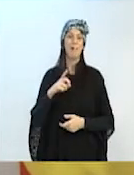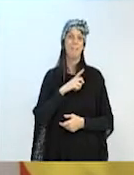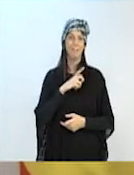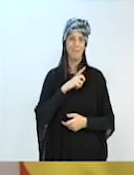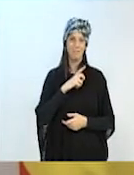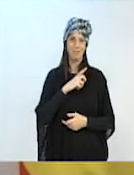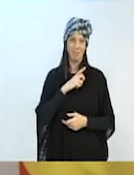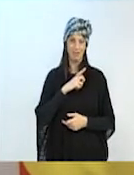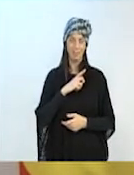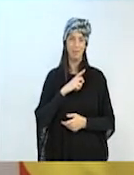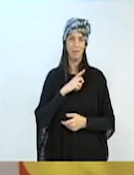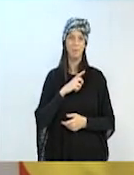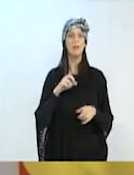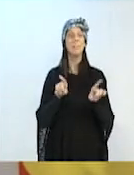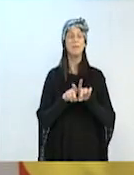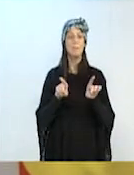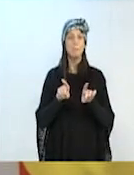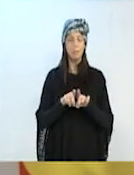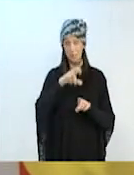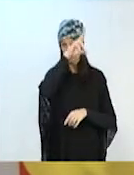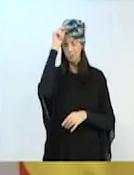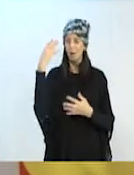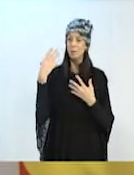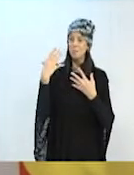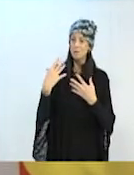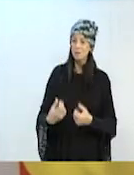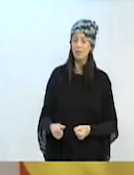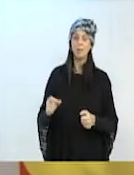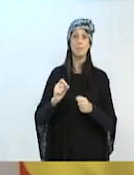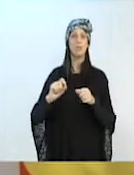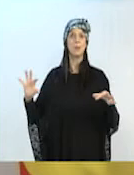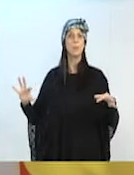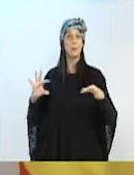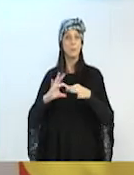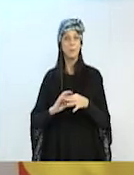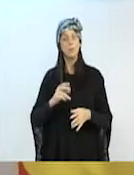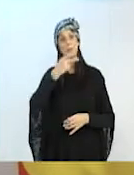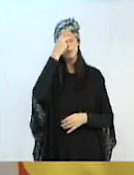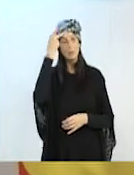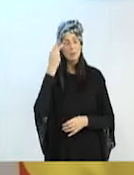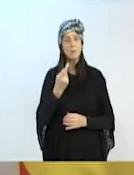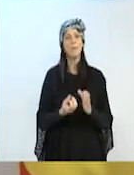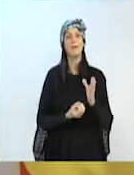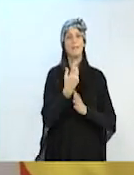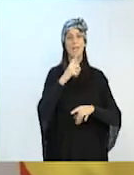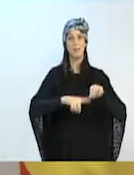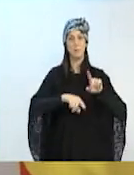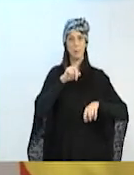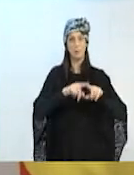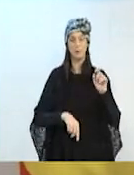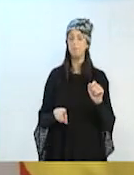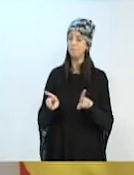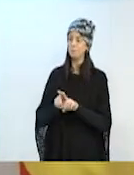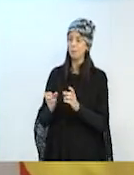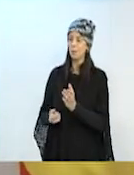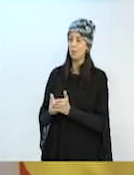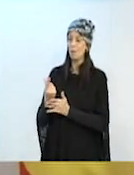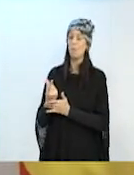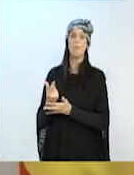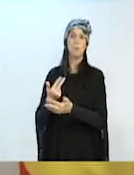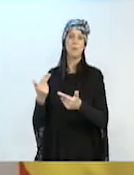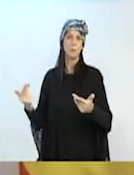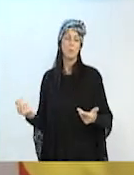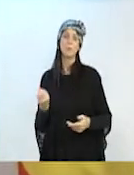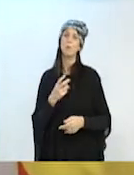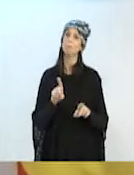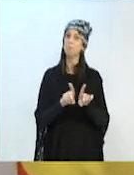fazer parcerias, inclusive, com esses produtores e produtoras, e parcerias de compra de produtos e compra de serviços